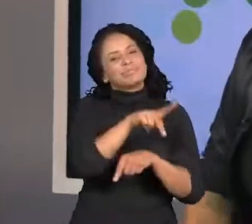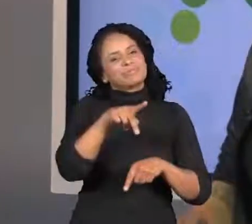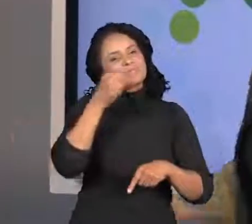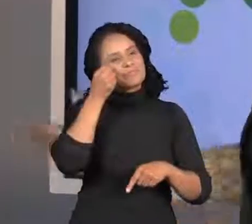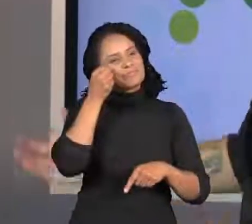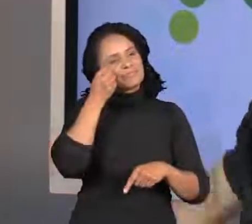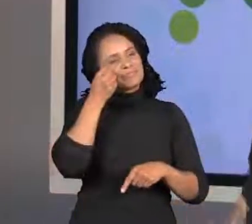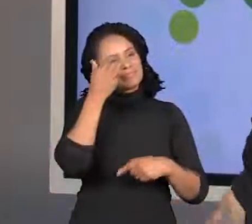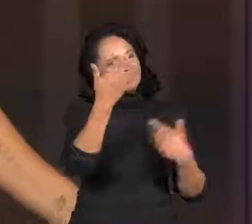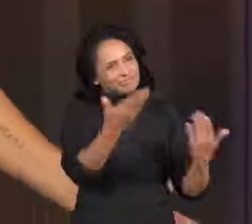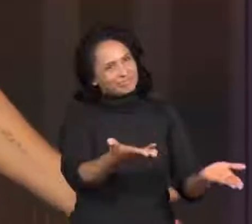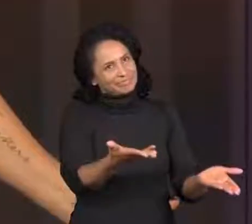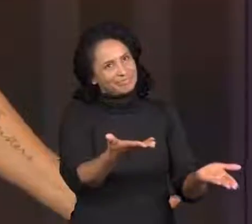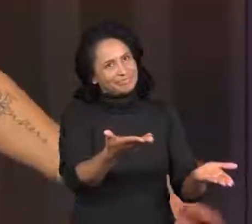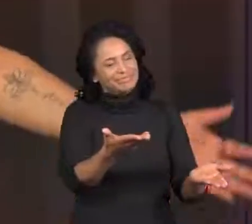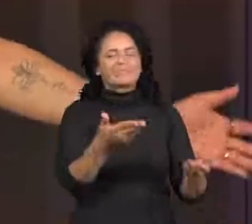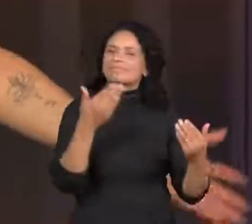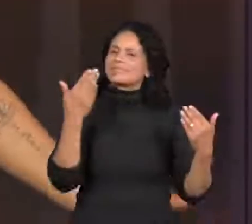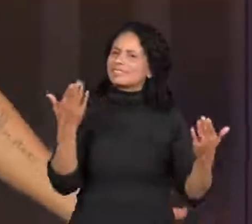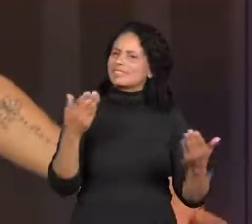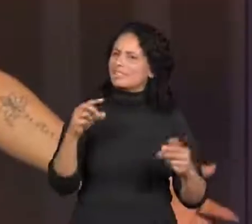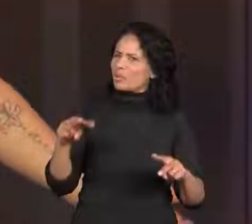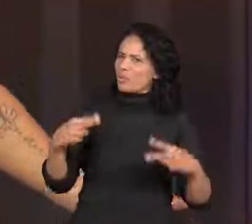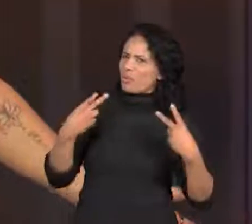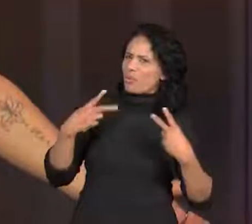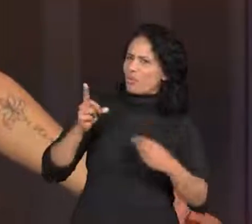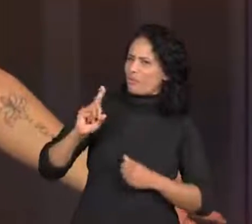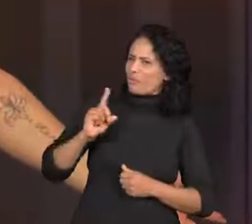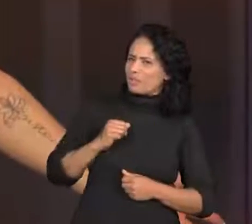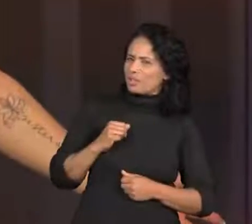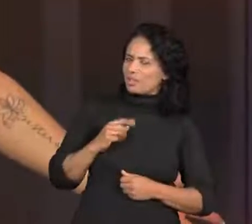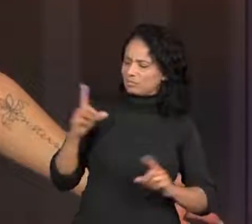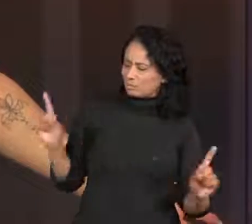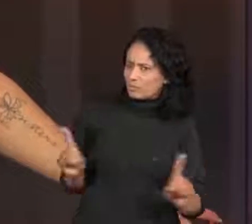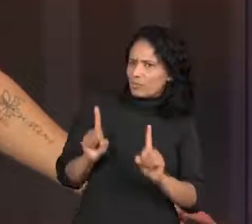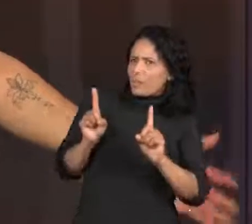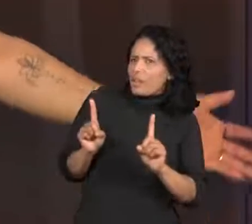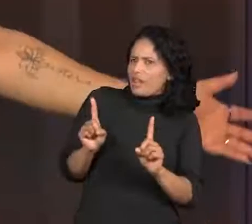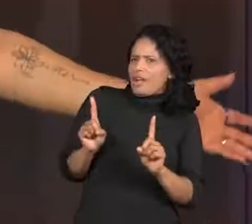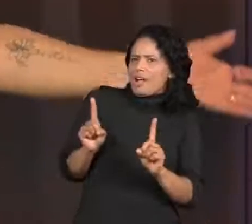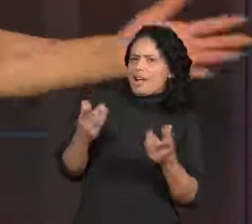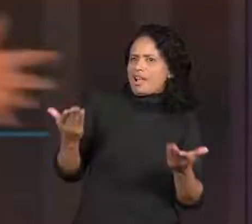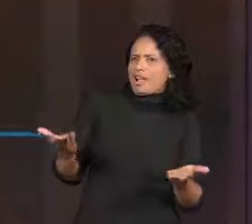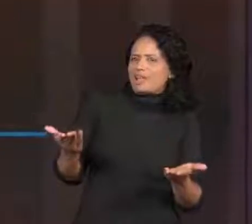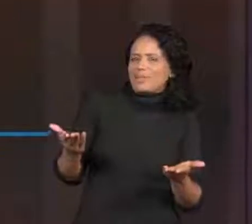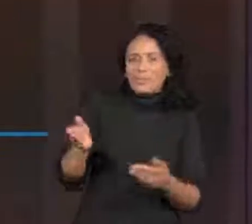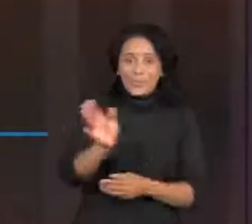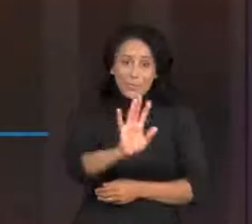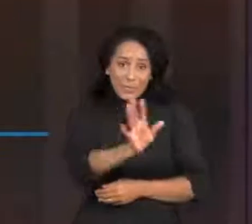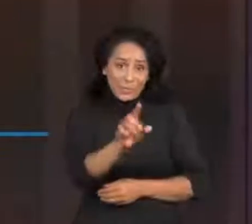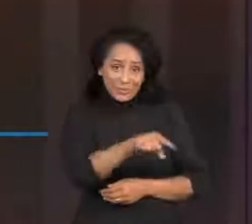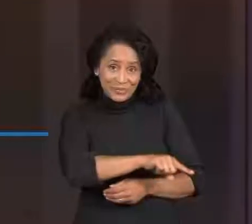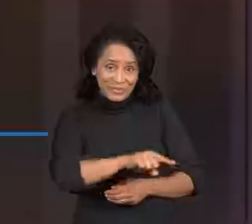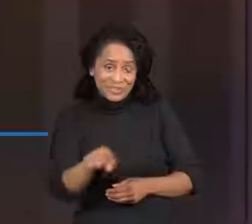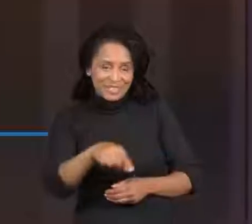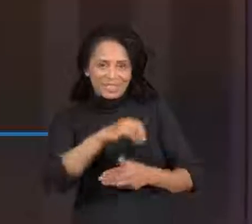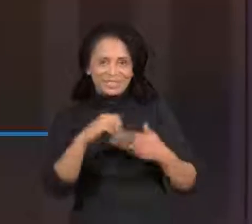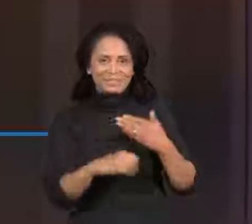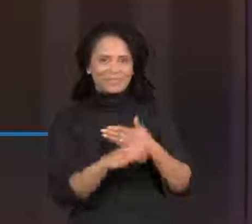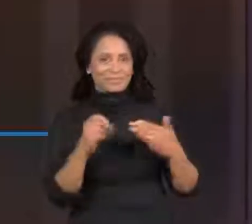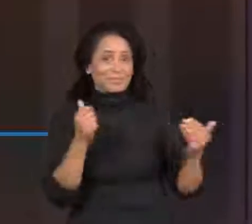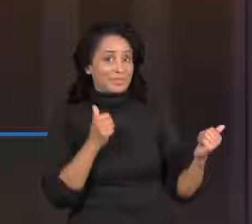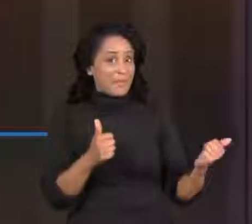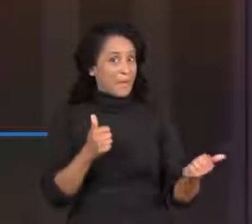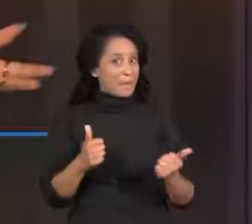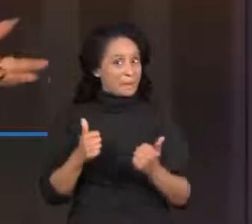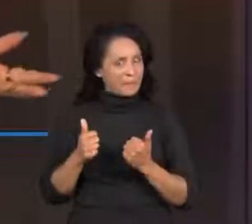Olá, professora Aline. Professora Adriana, você não me viu do seu lado? Não vi, professora, estava longe. Olá, galerinha do CMSP, tudo bem com